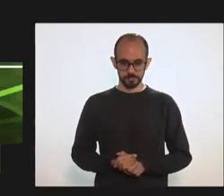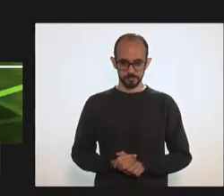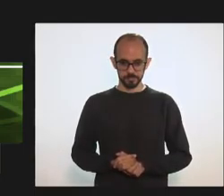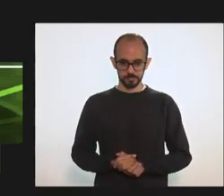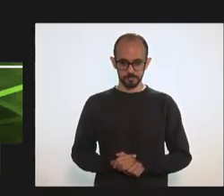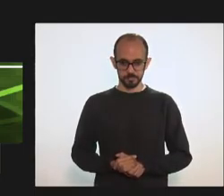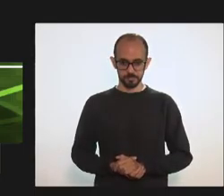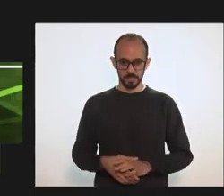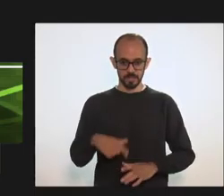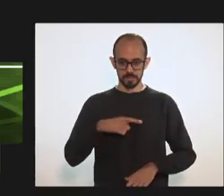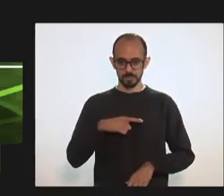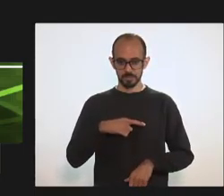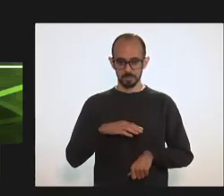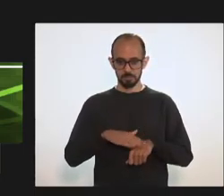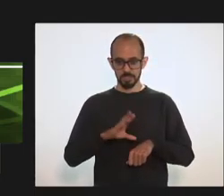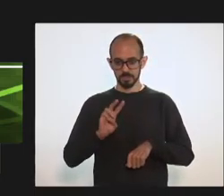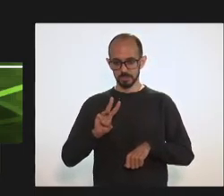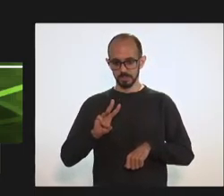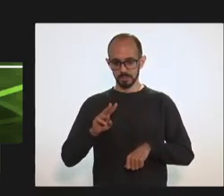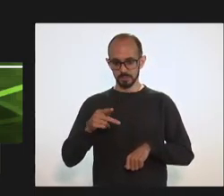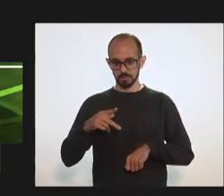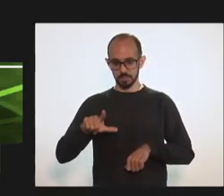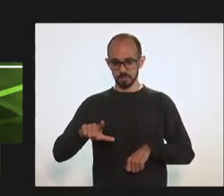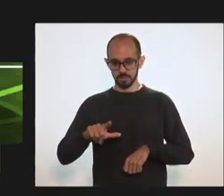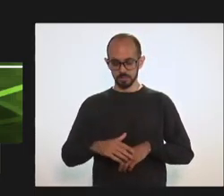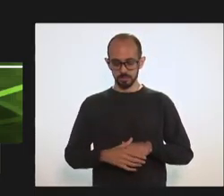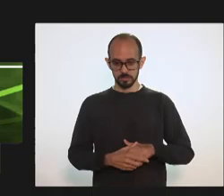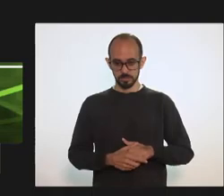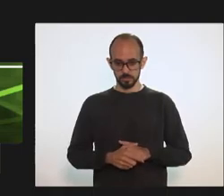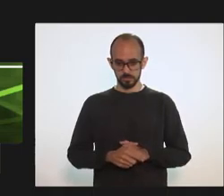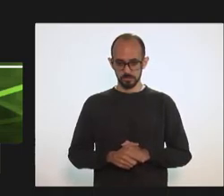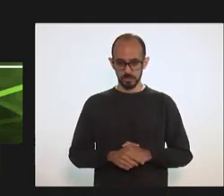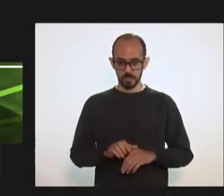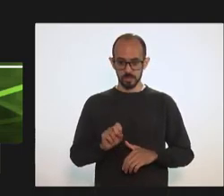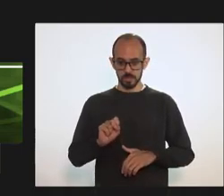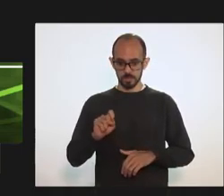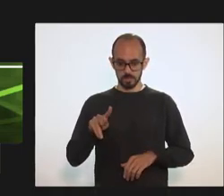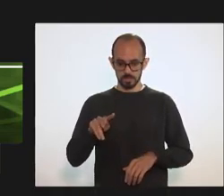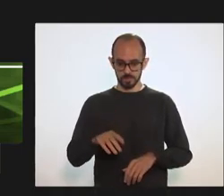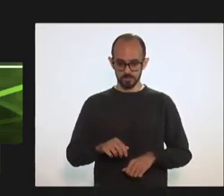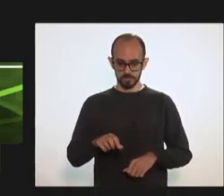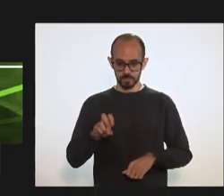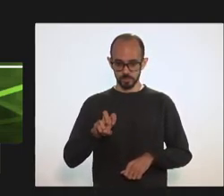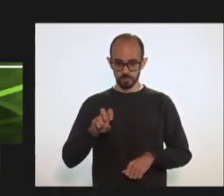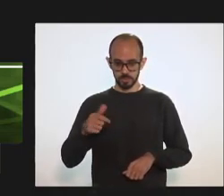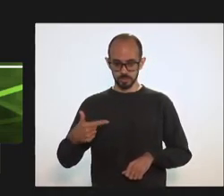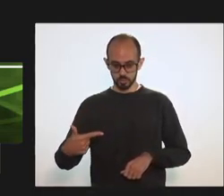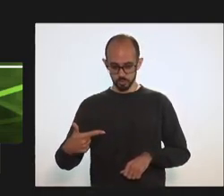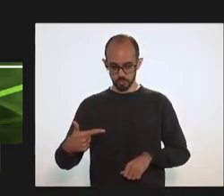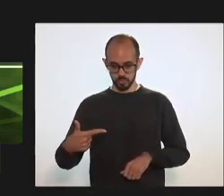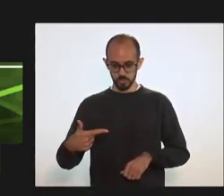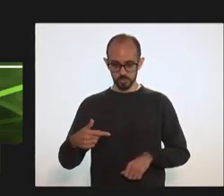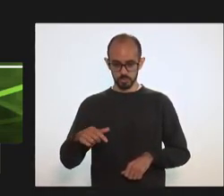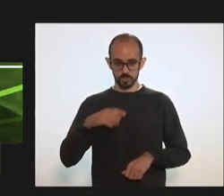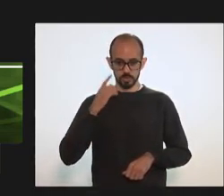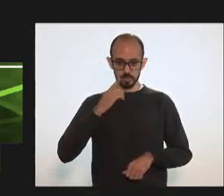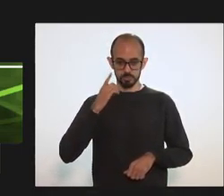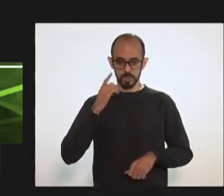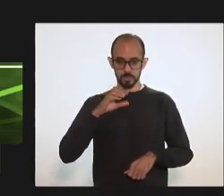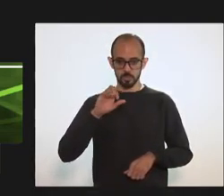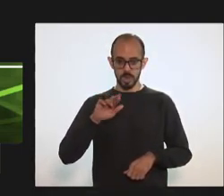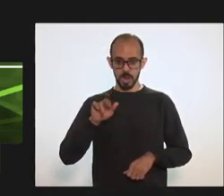Eu posso só terminar a anexação em prejudicabilidade? Claro. Tem quanta coisa? Hein?